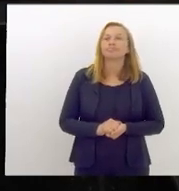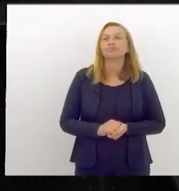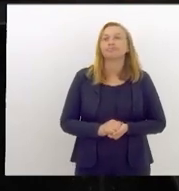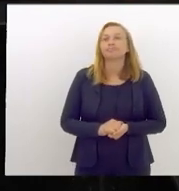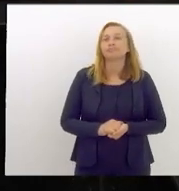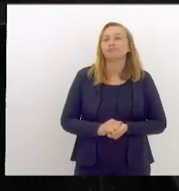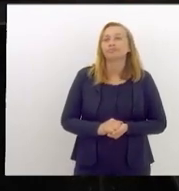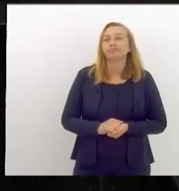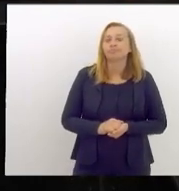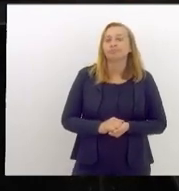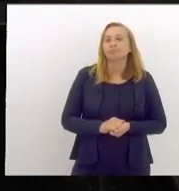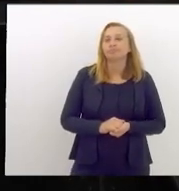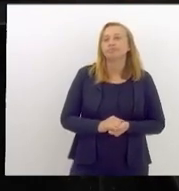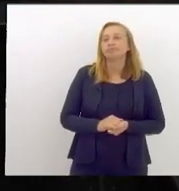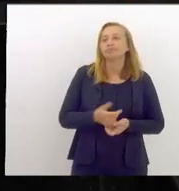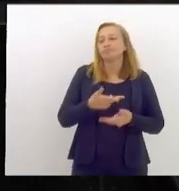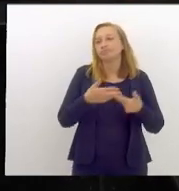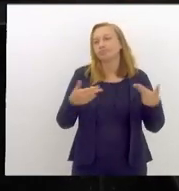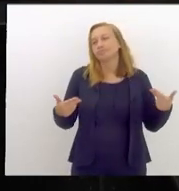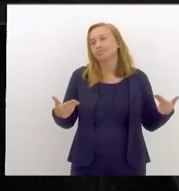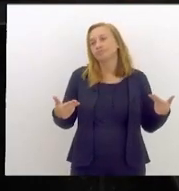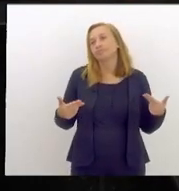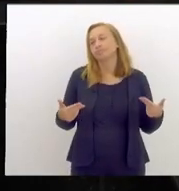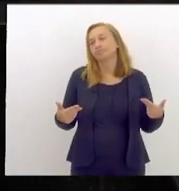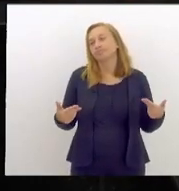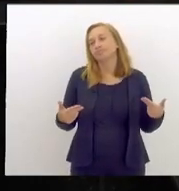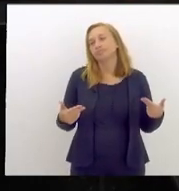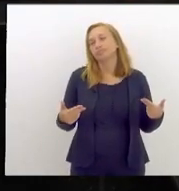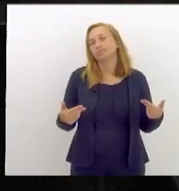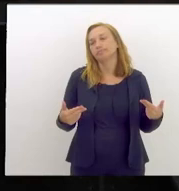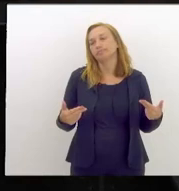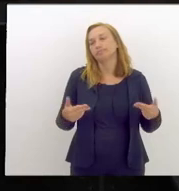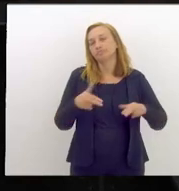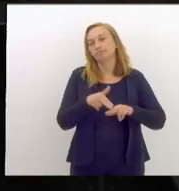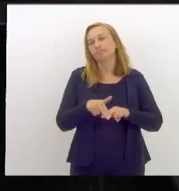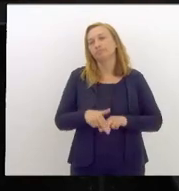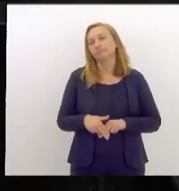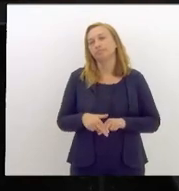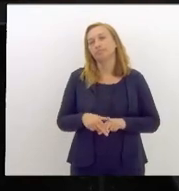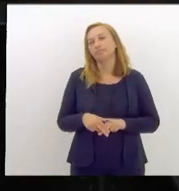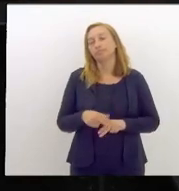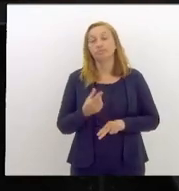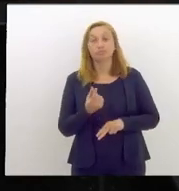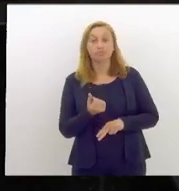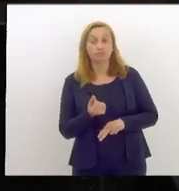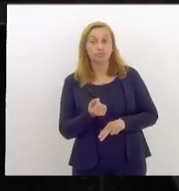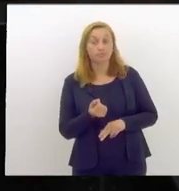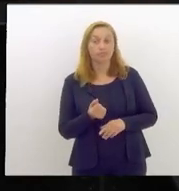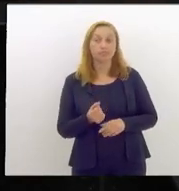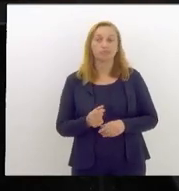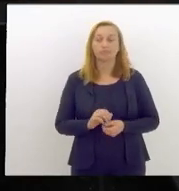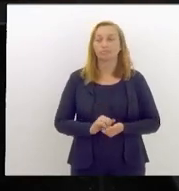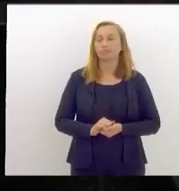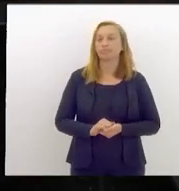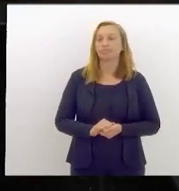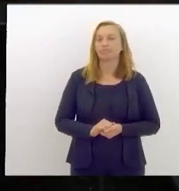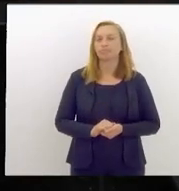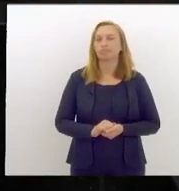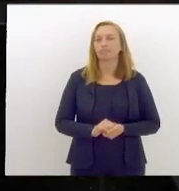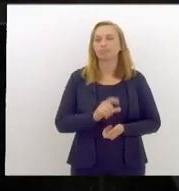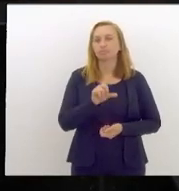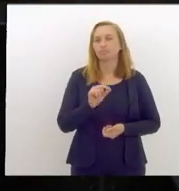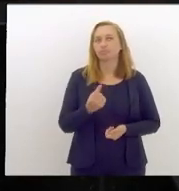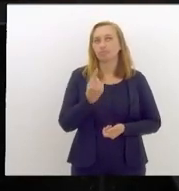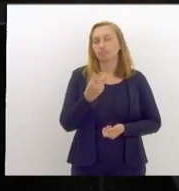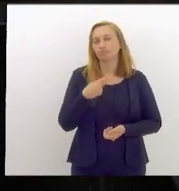quando fiz uma série de ressalvas as contas e uma delas era